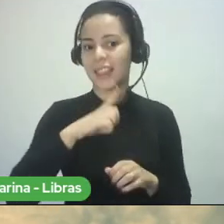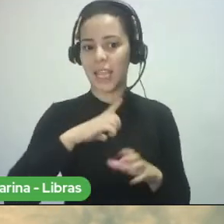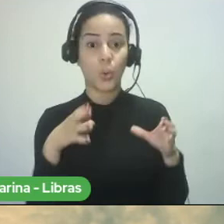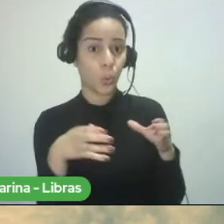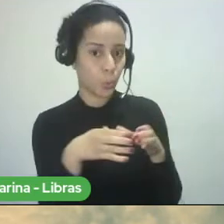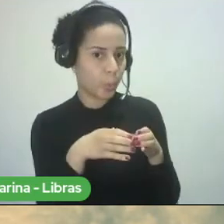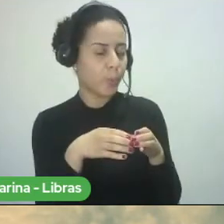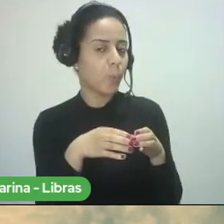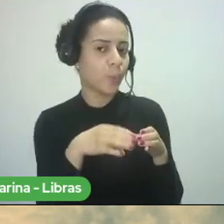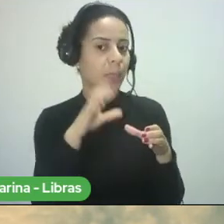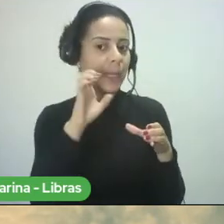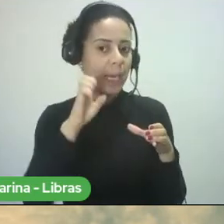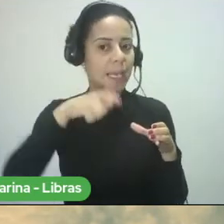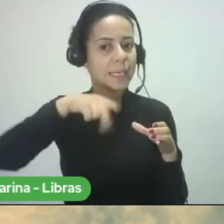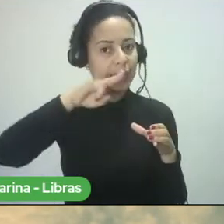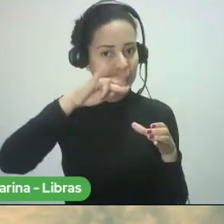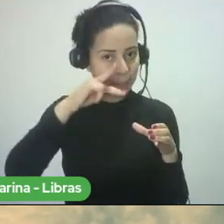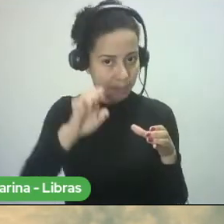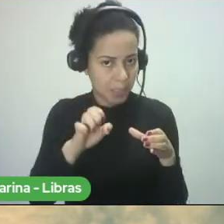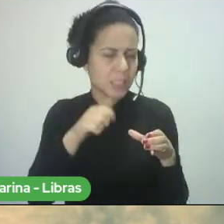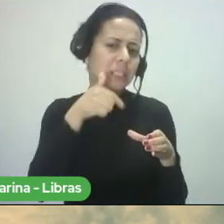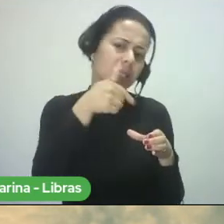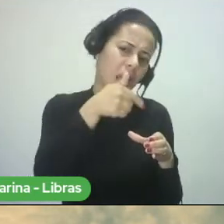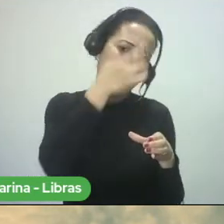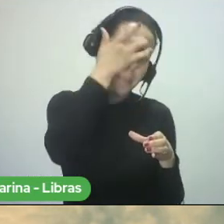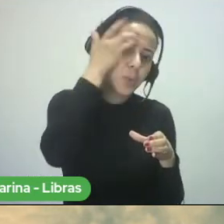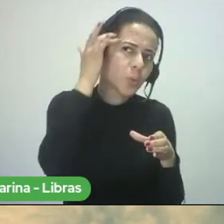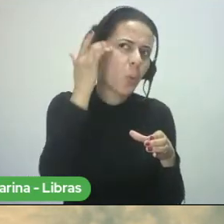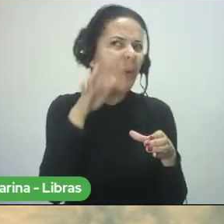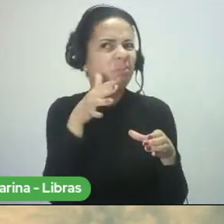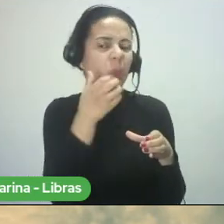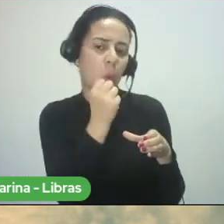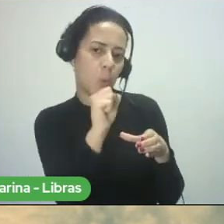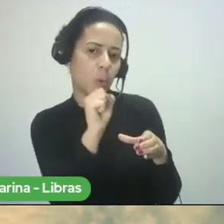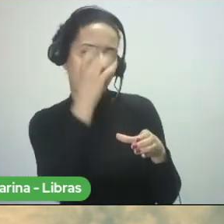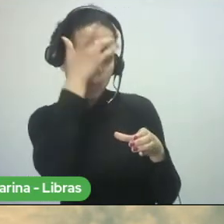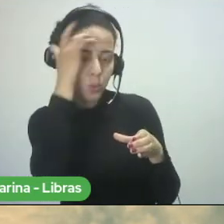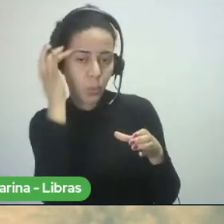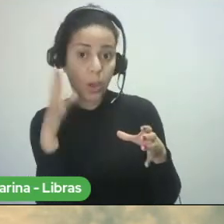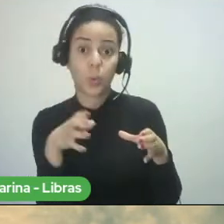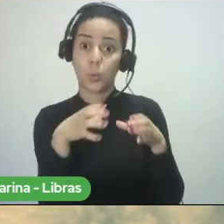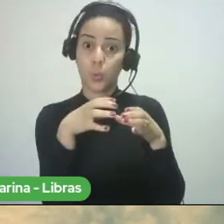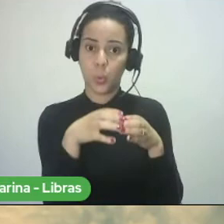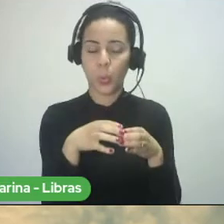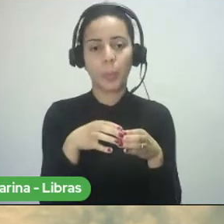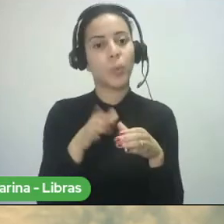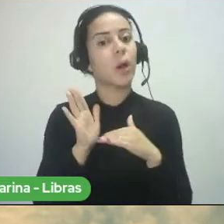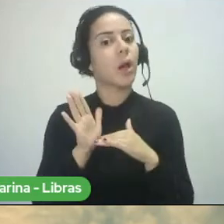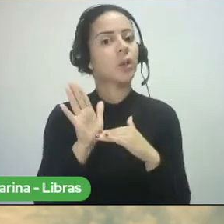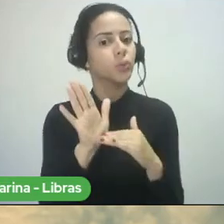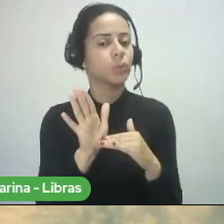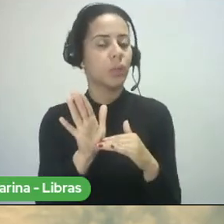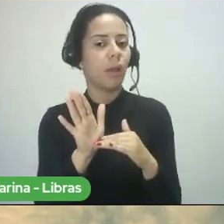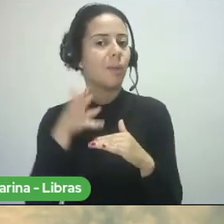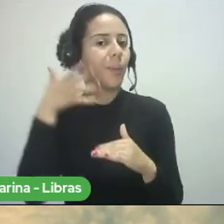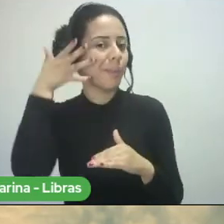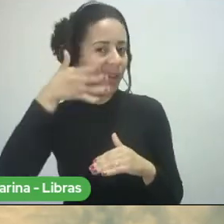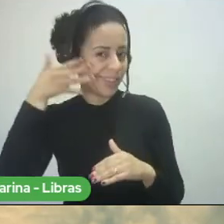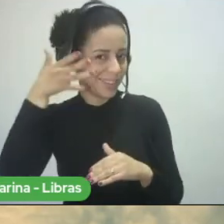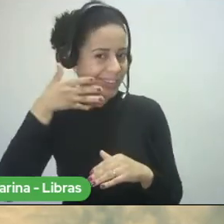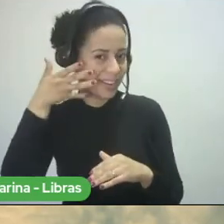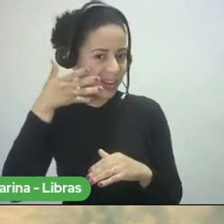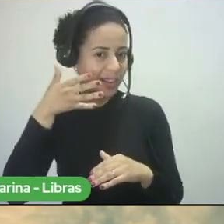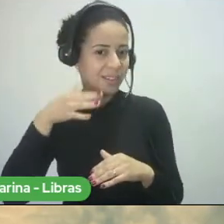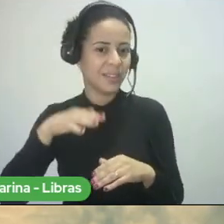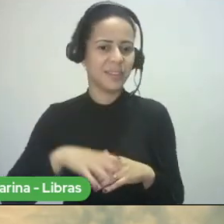8 pessoas e mais algumas outras pessoas participando desse workshop, vamos chegar, sei lá, em